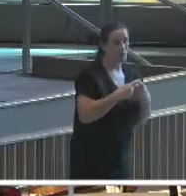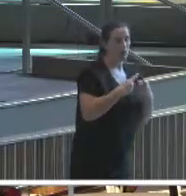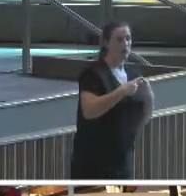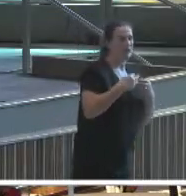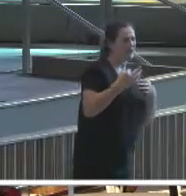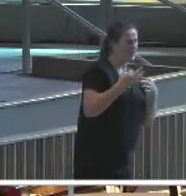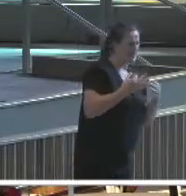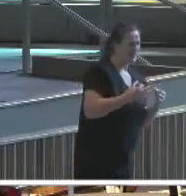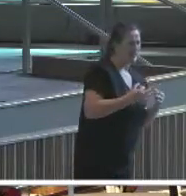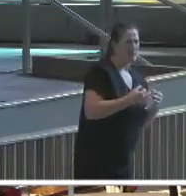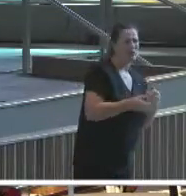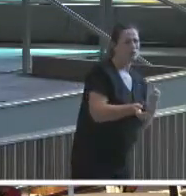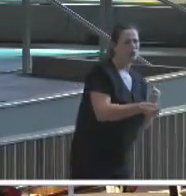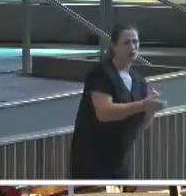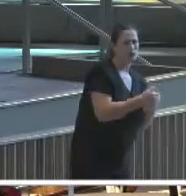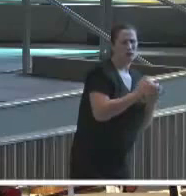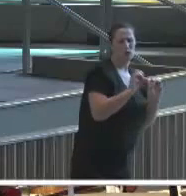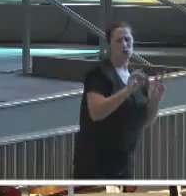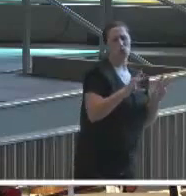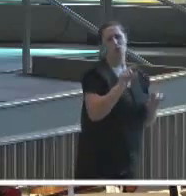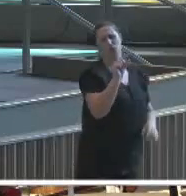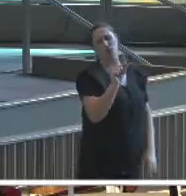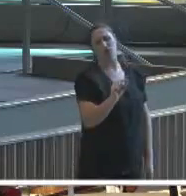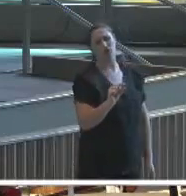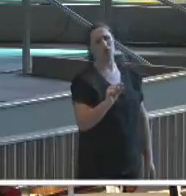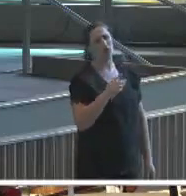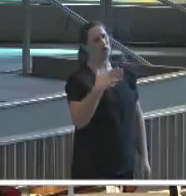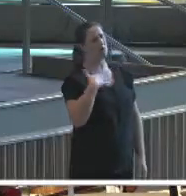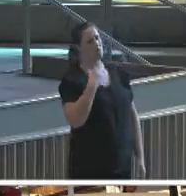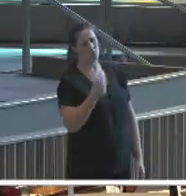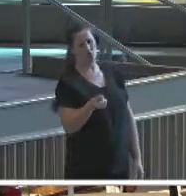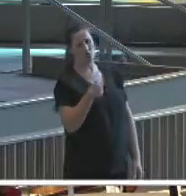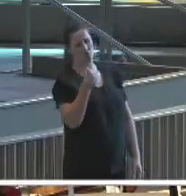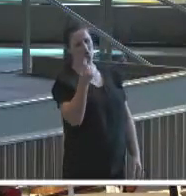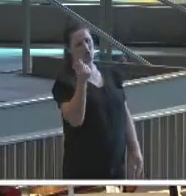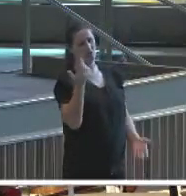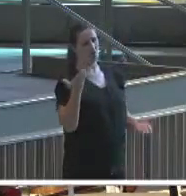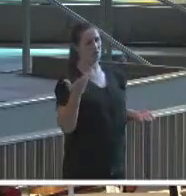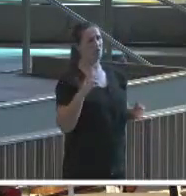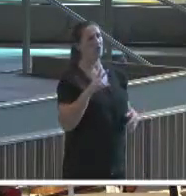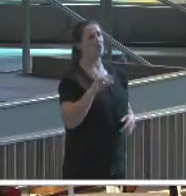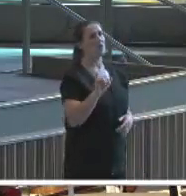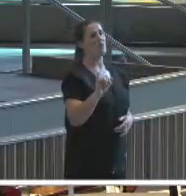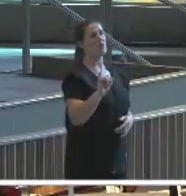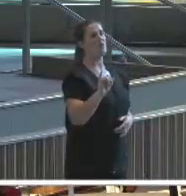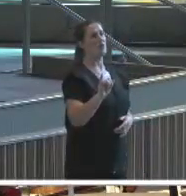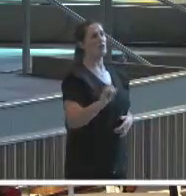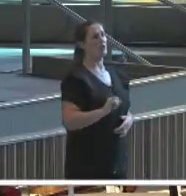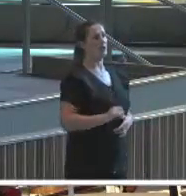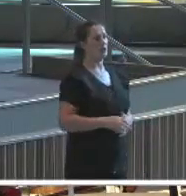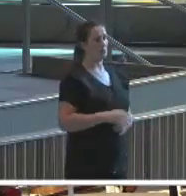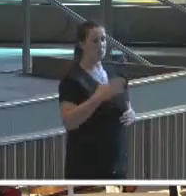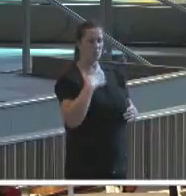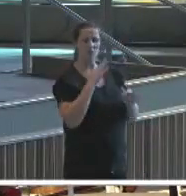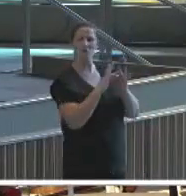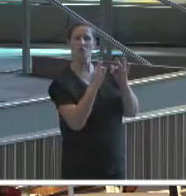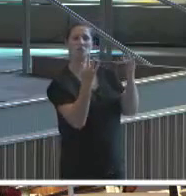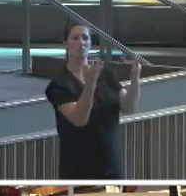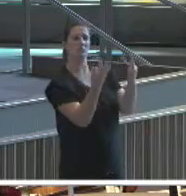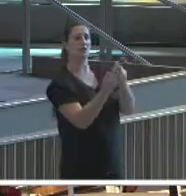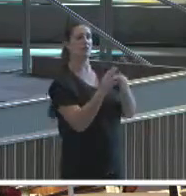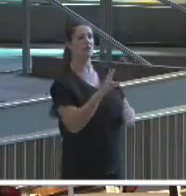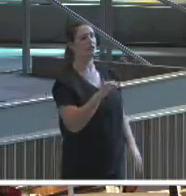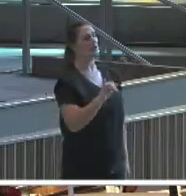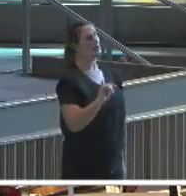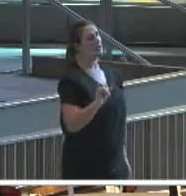outro. Não, isso vai mexer com minha renda, isso vai mexer com a minha família, isso vai mexer com isso,